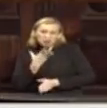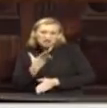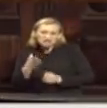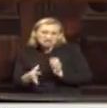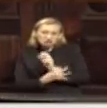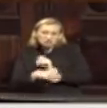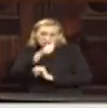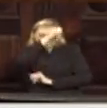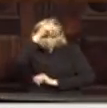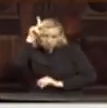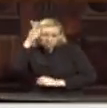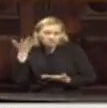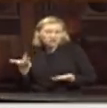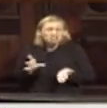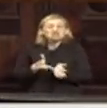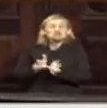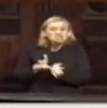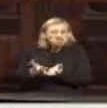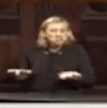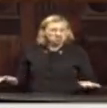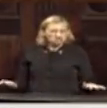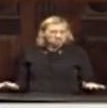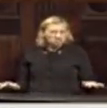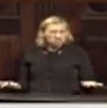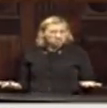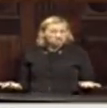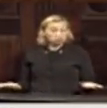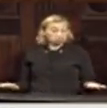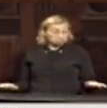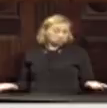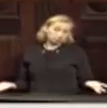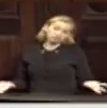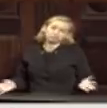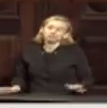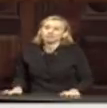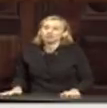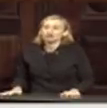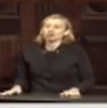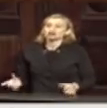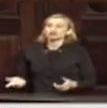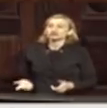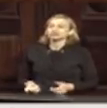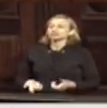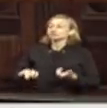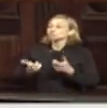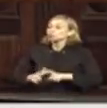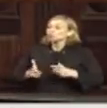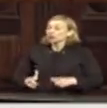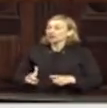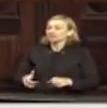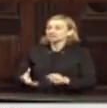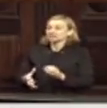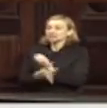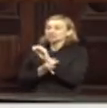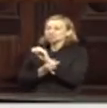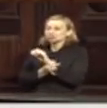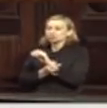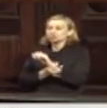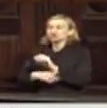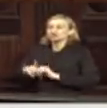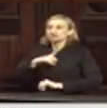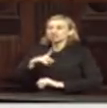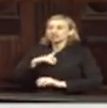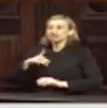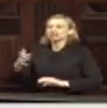está fingindo. É para fingir que está dando uma resposta à crise da segurança. Um lugar mais seguro é um lugar com saneamento,